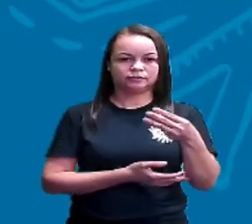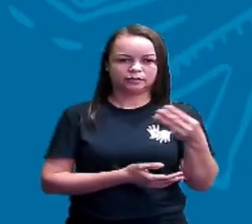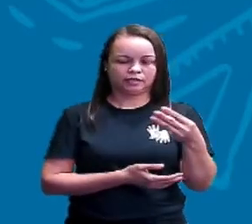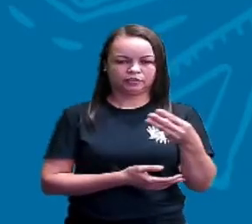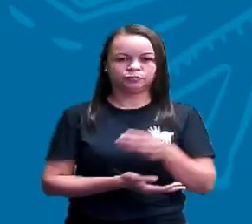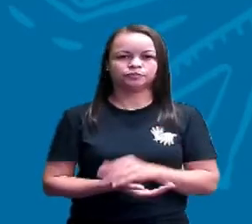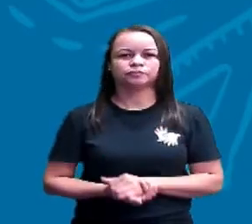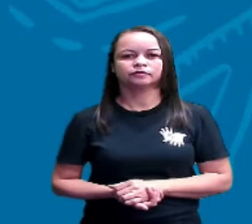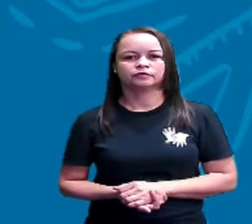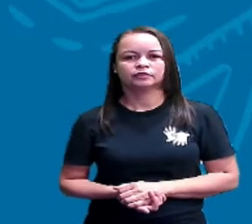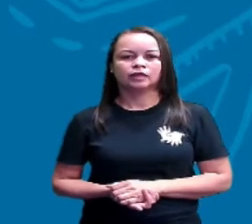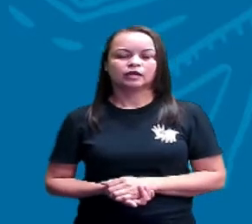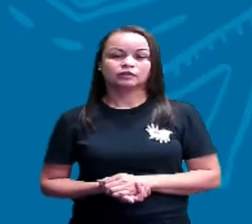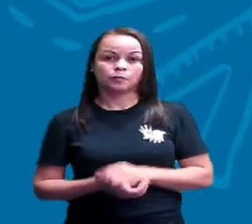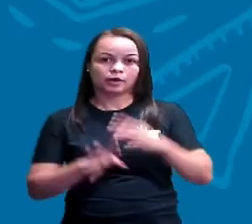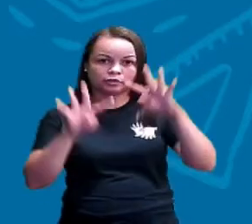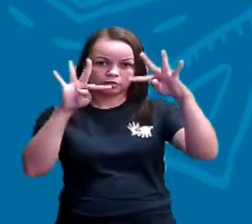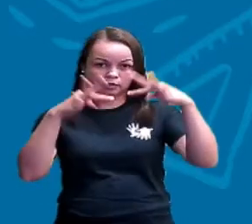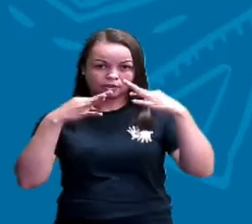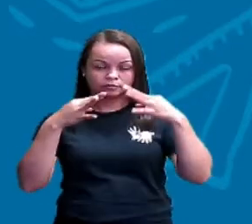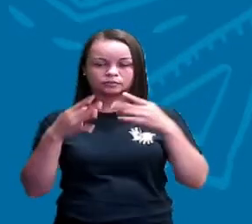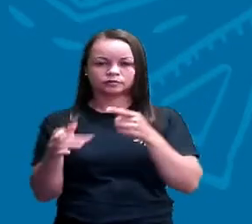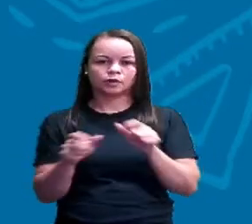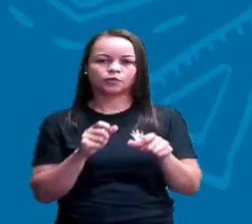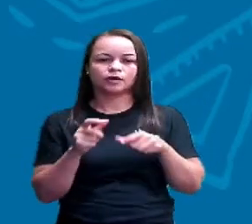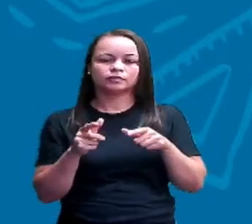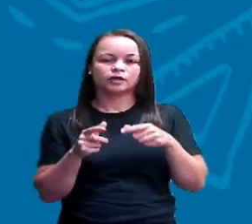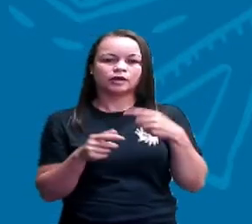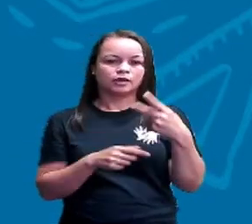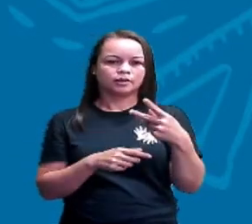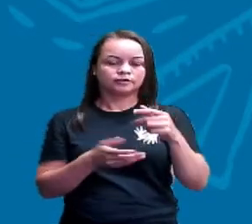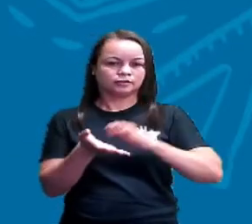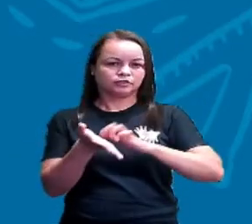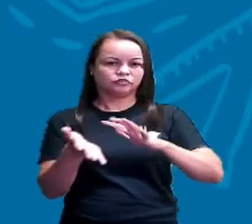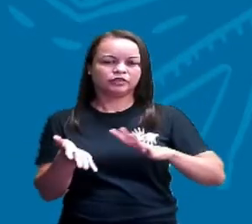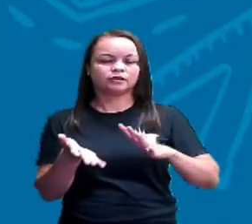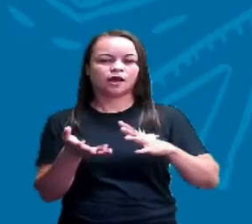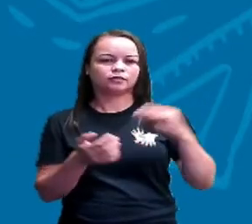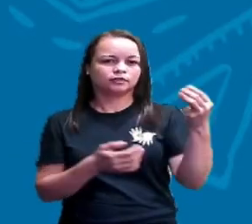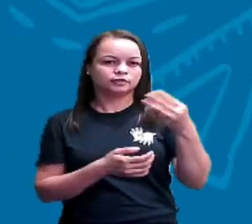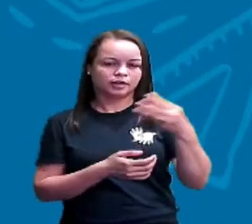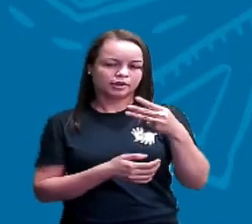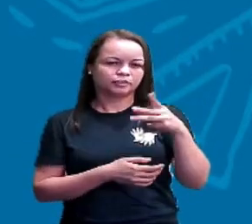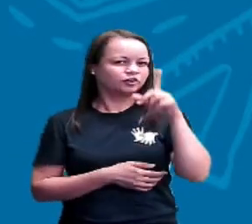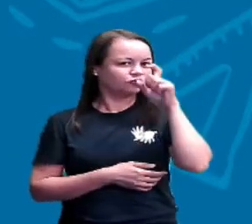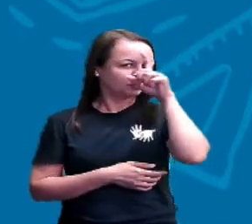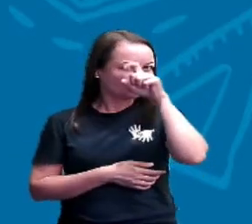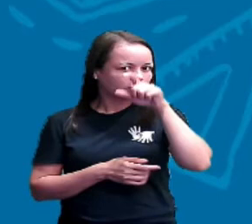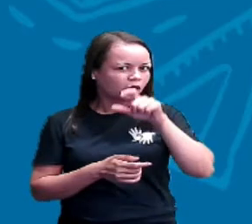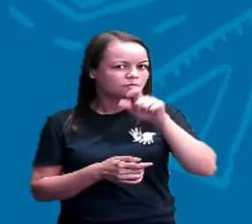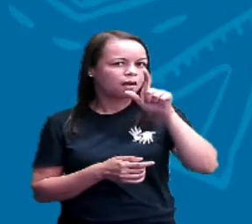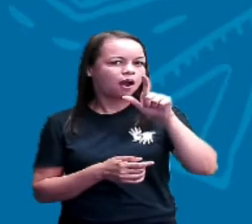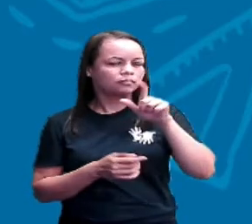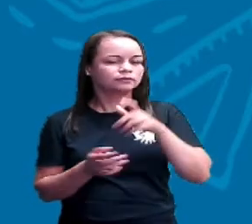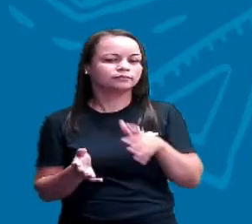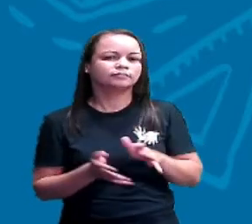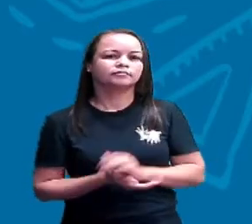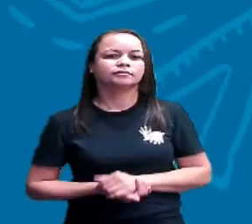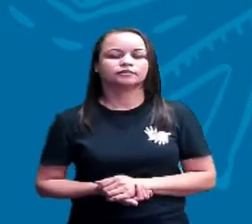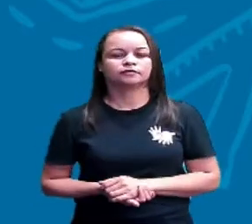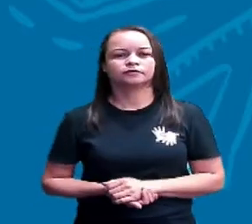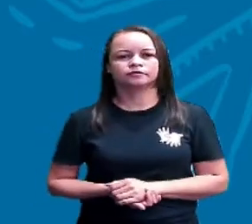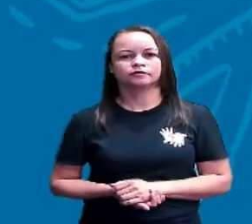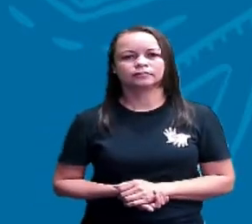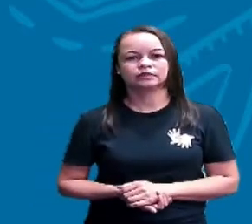prestar atenção e se concentrar, que esse exercício 3 tem um pouquinho de dificuldade maior. Olha só. Fui